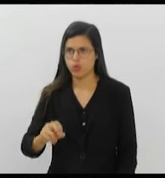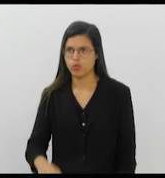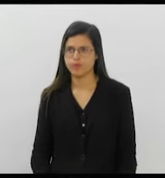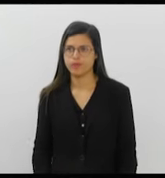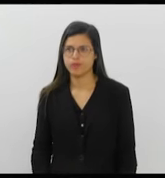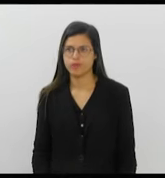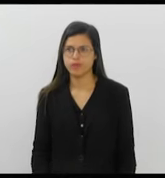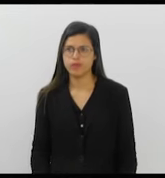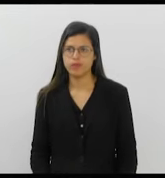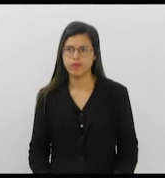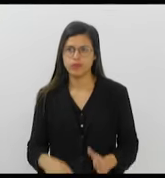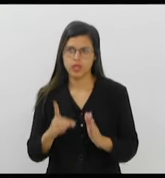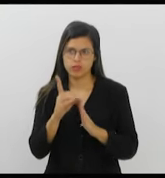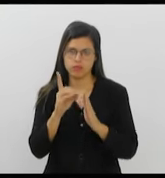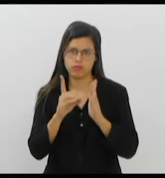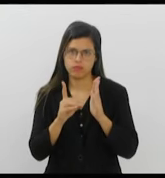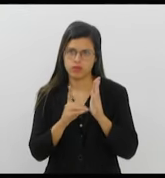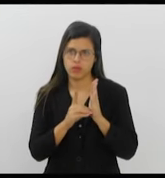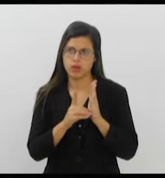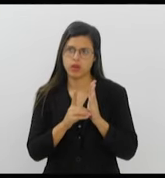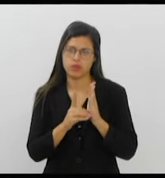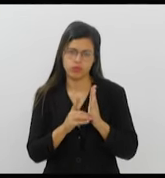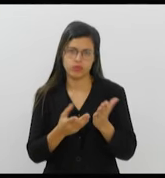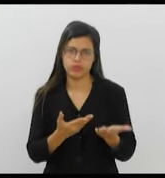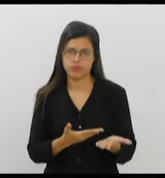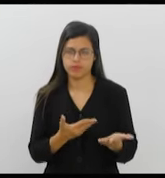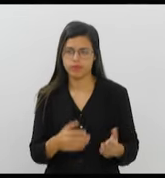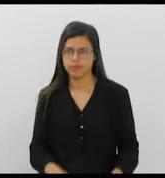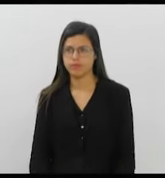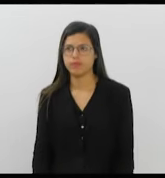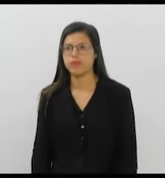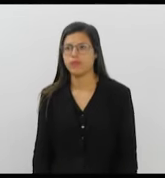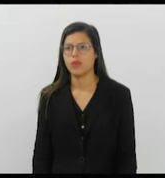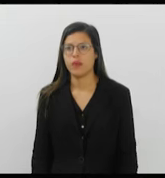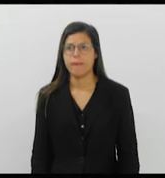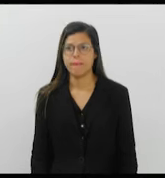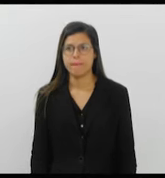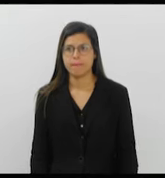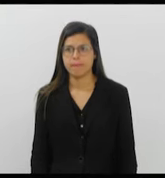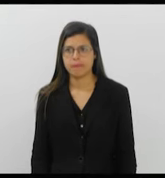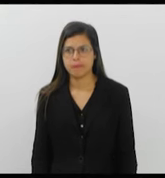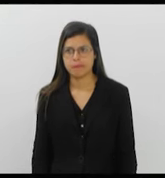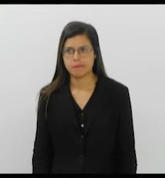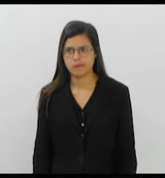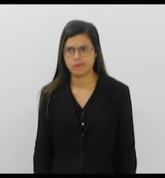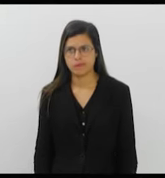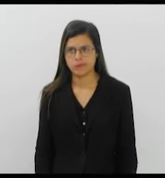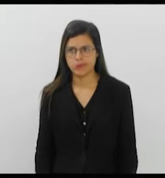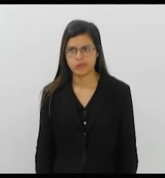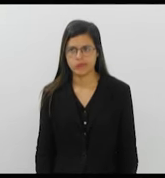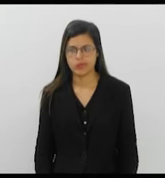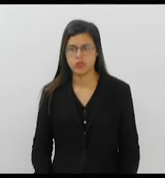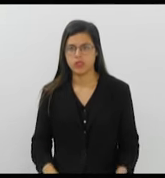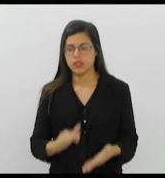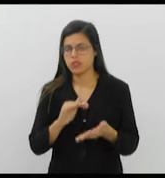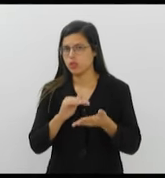48.039, de 11 de abril de 22. Ora, e com isso, tira